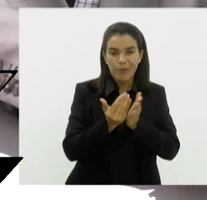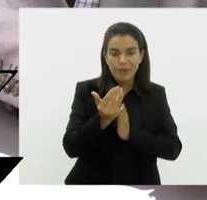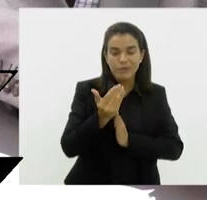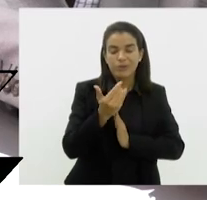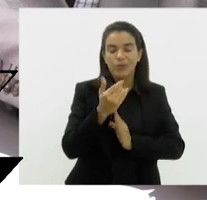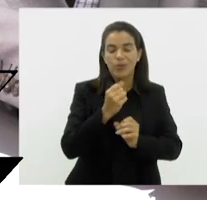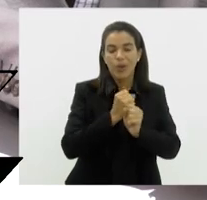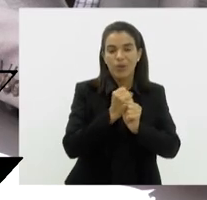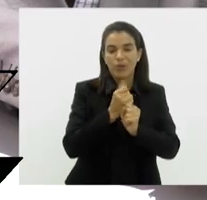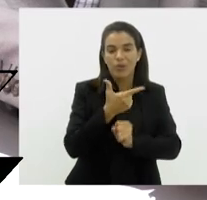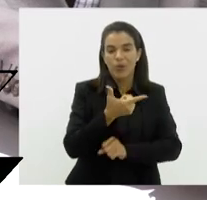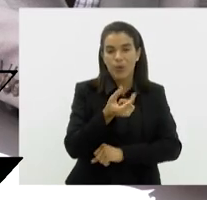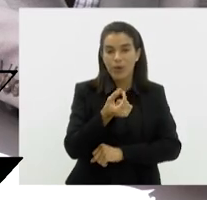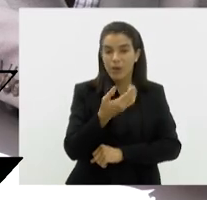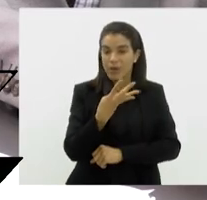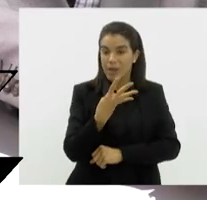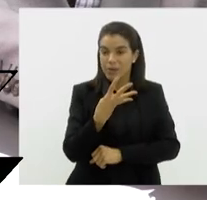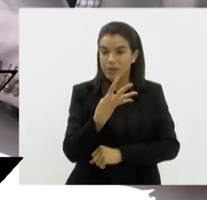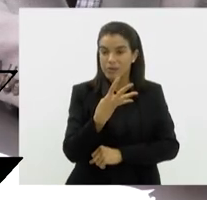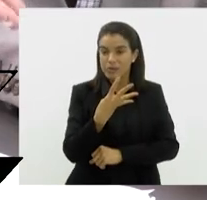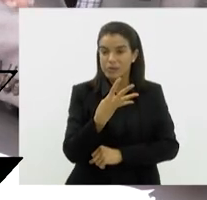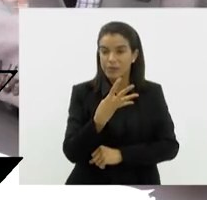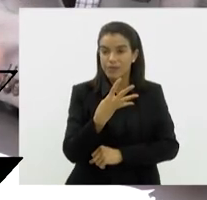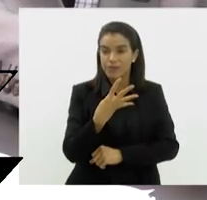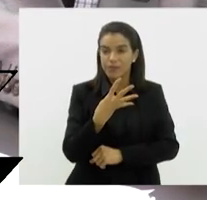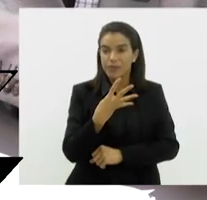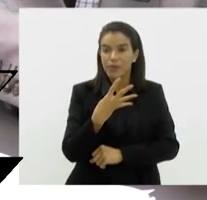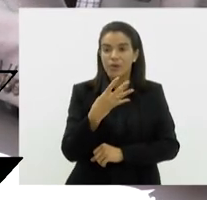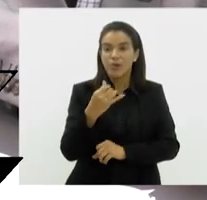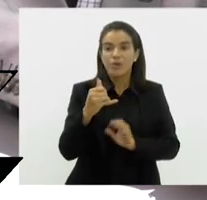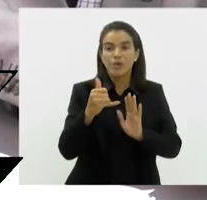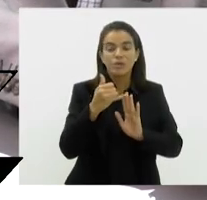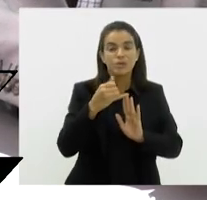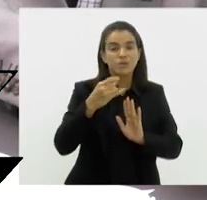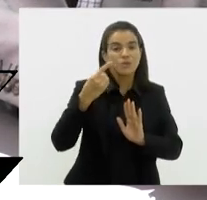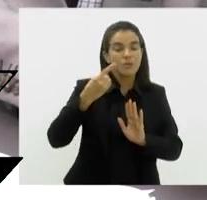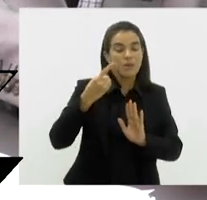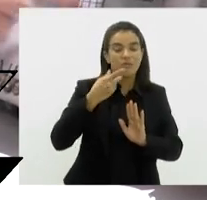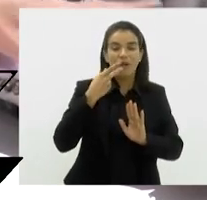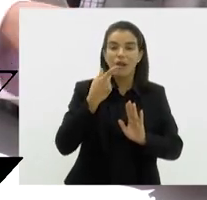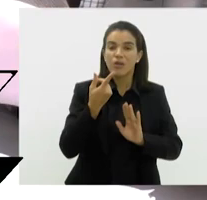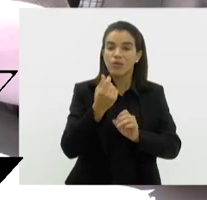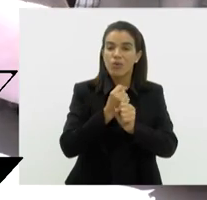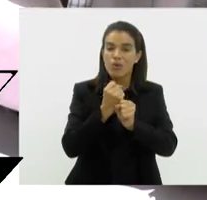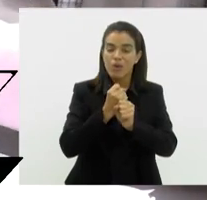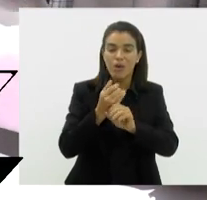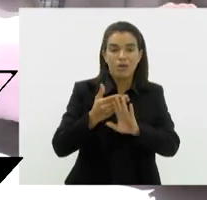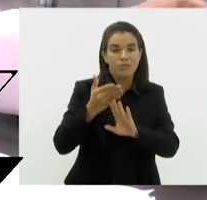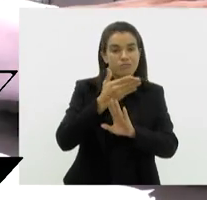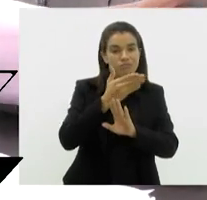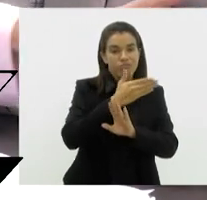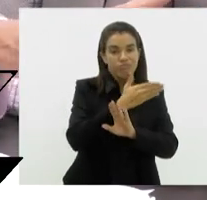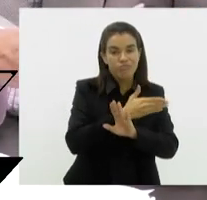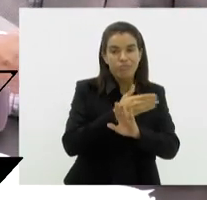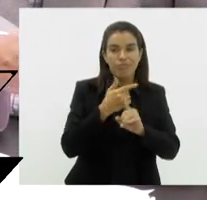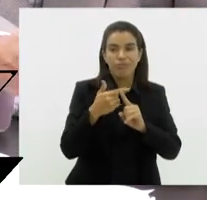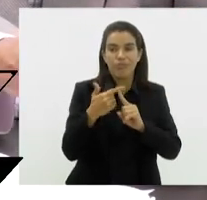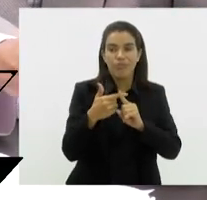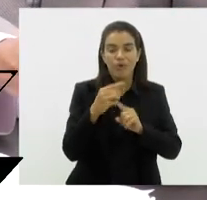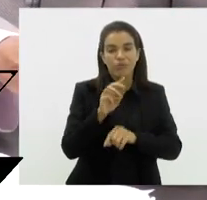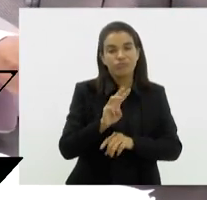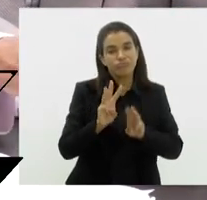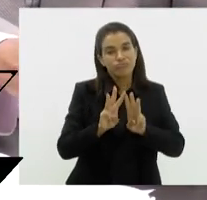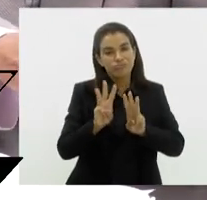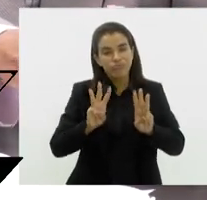2014. A partir, mas o inciso primeiro já fala dos anteriores, porque no site aqui do Tribunal de Justiça